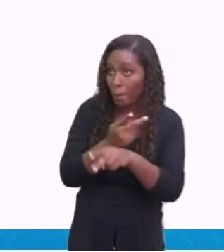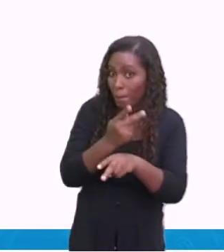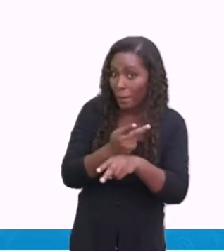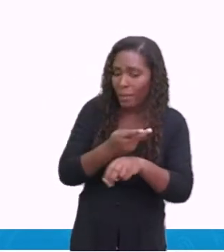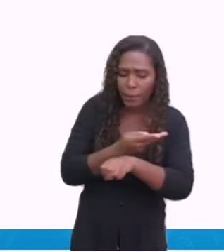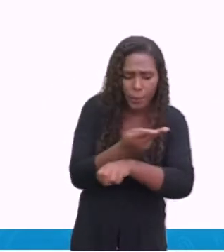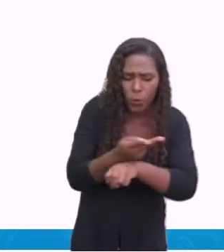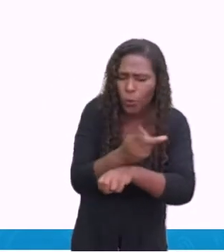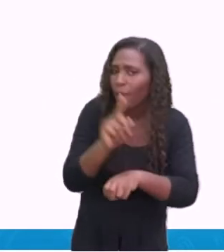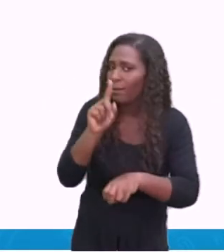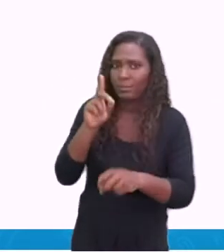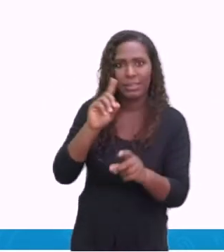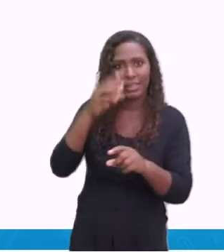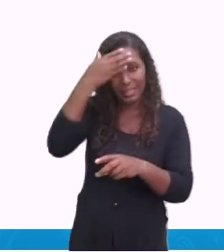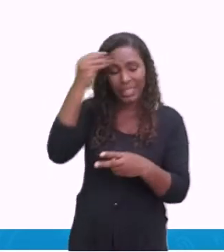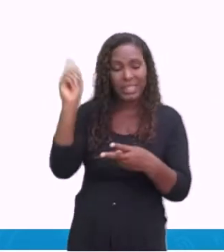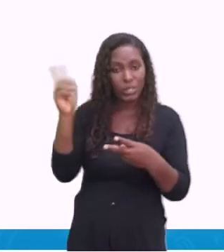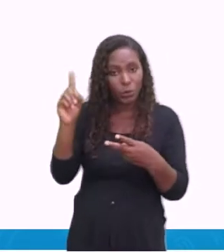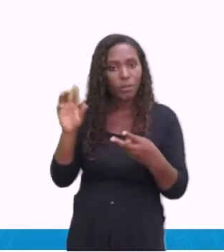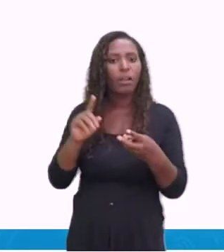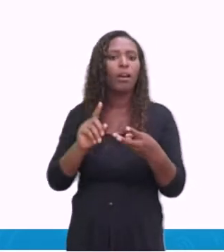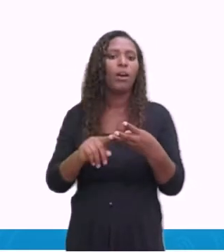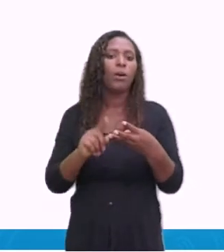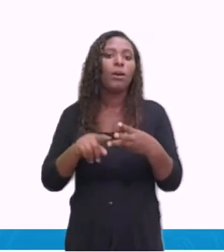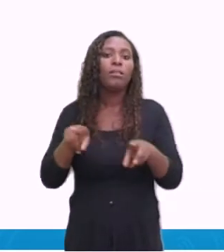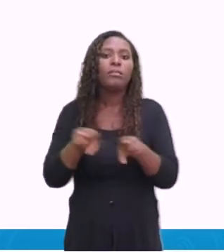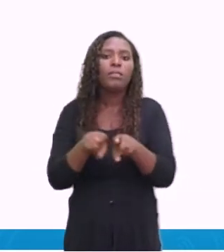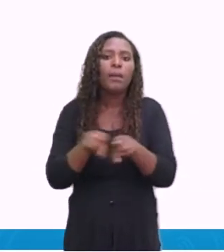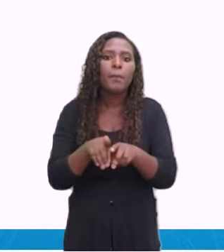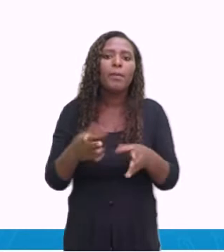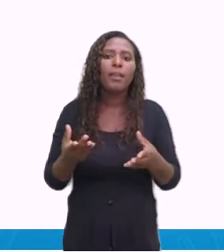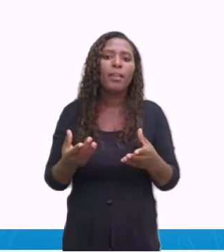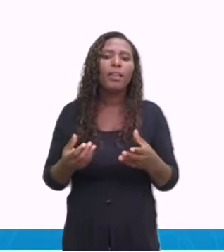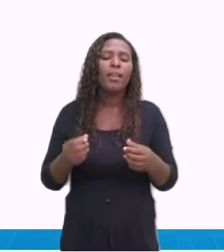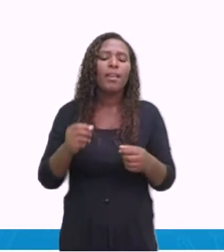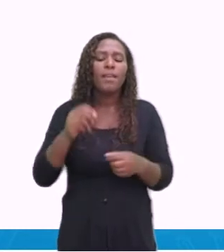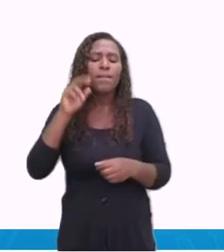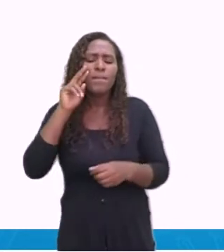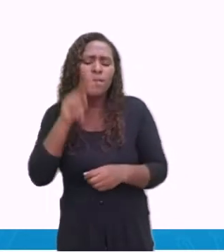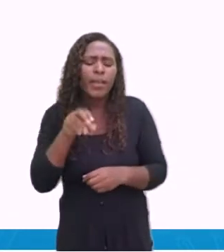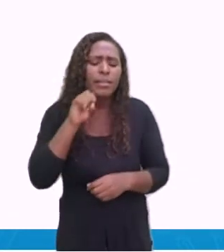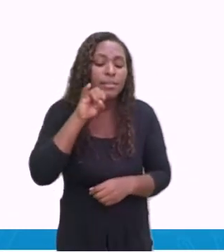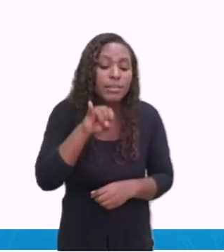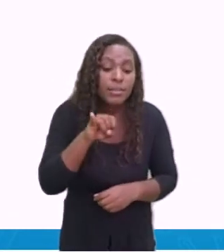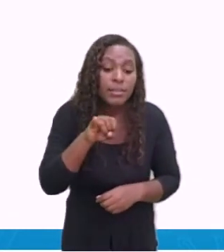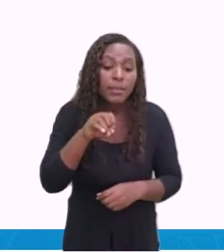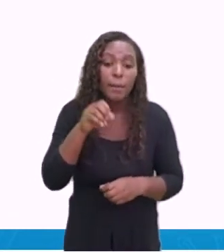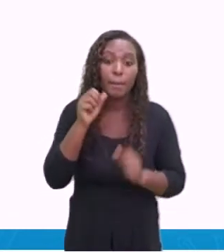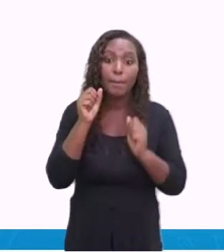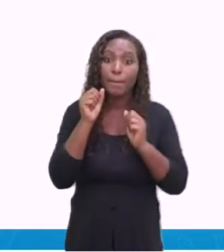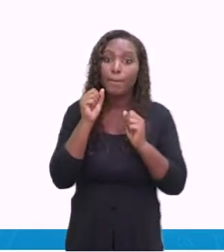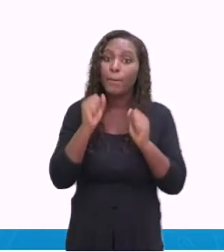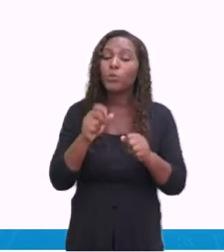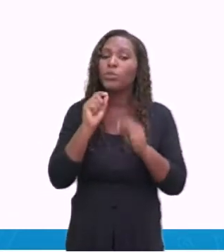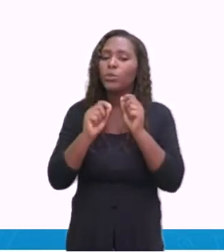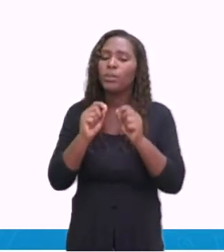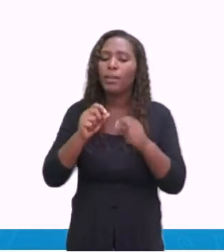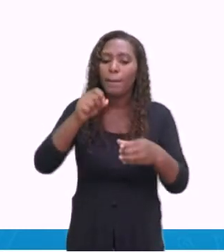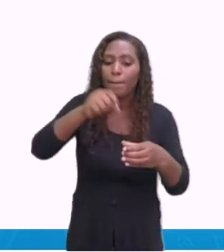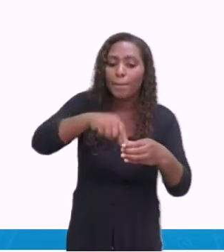Fundar, povoar, verificar a possibilidade do cultivo da cana. Olha aí, ó, outra